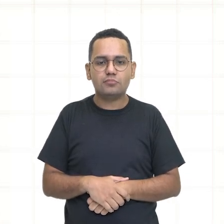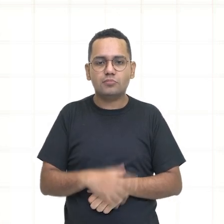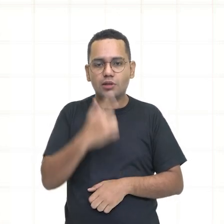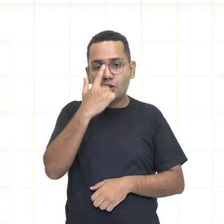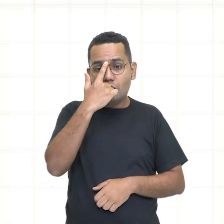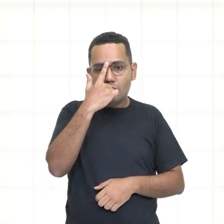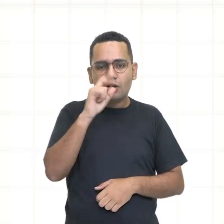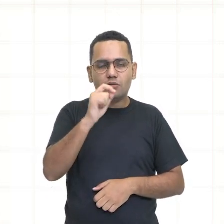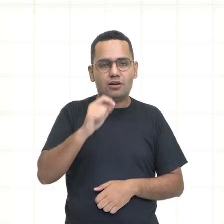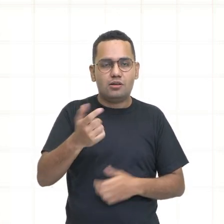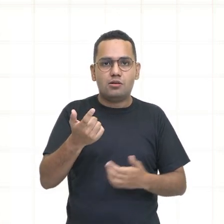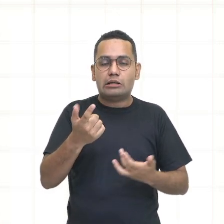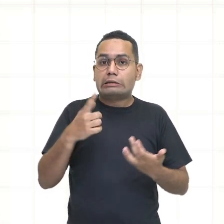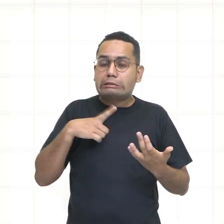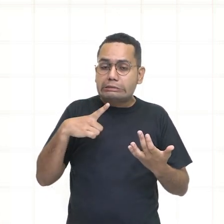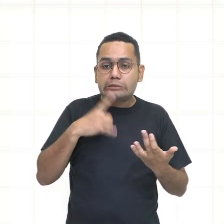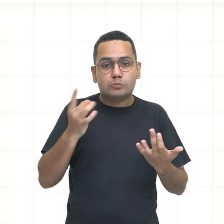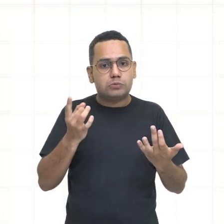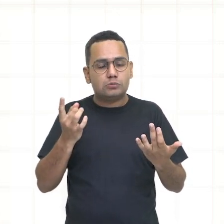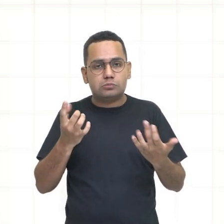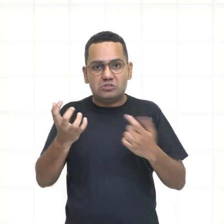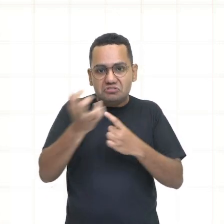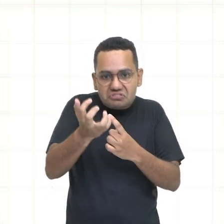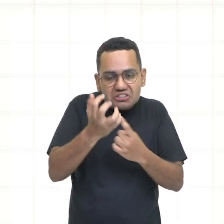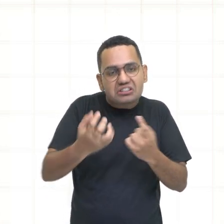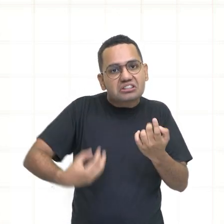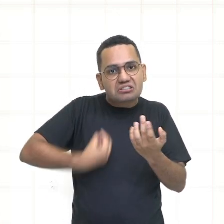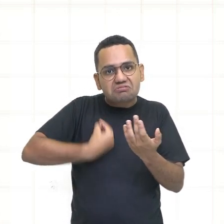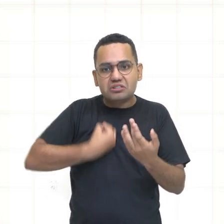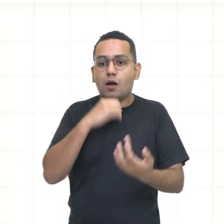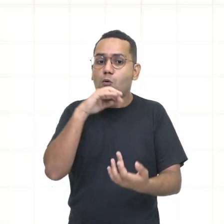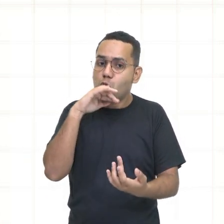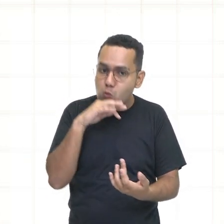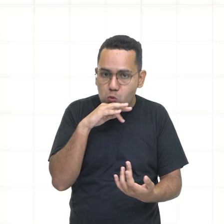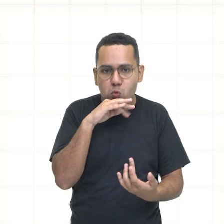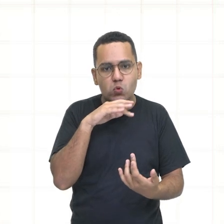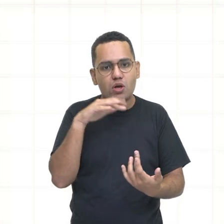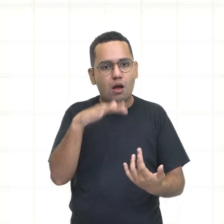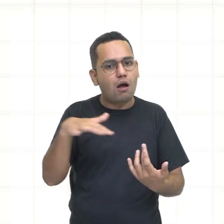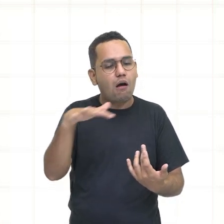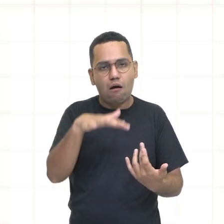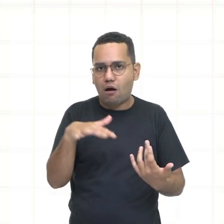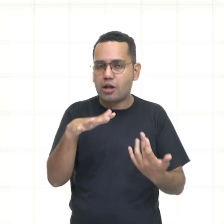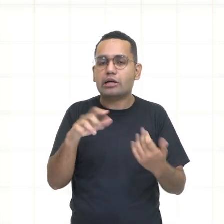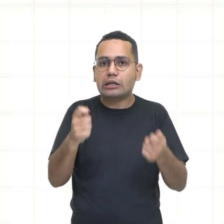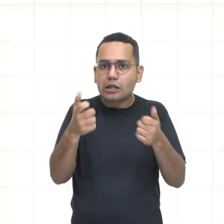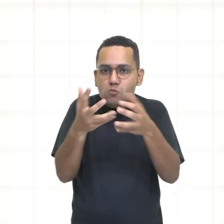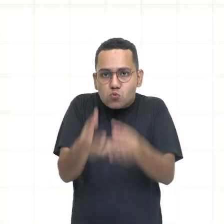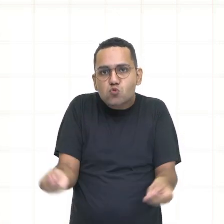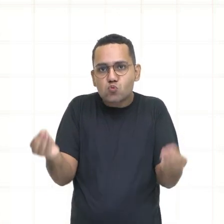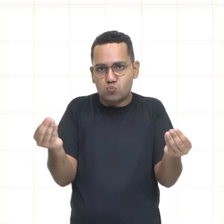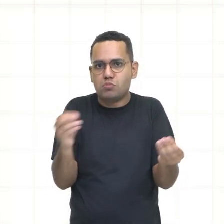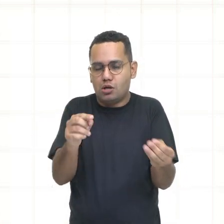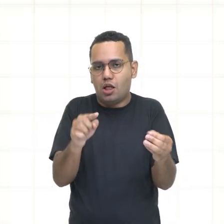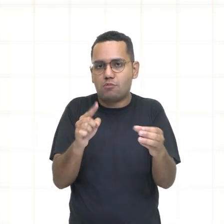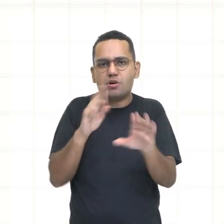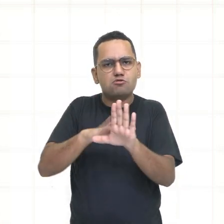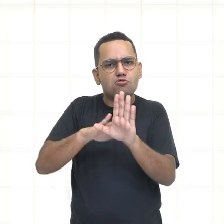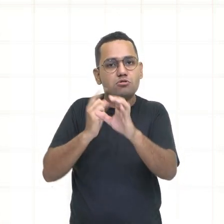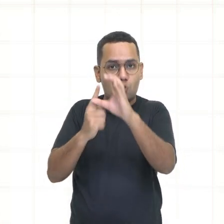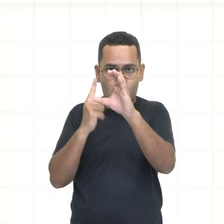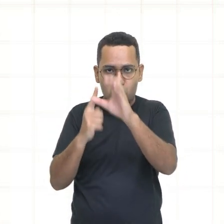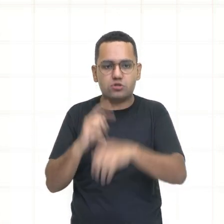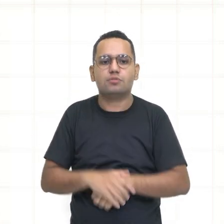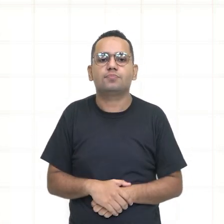estavam determinados a erradicá-lo, ou seja, eles eram contra os comunistas. Também vamos observar como